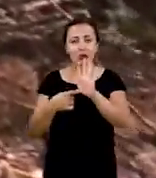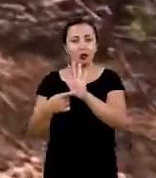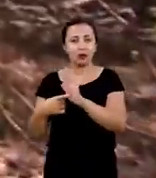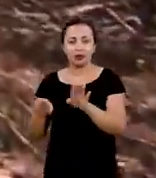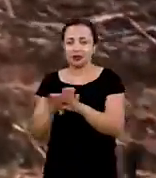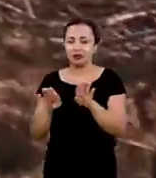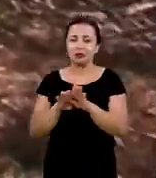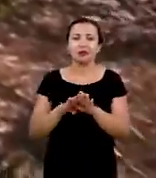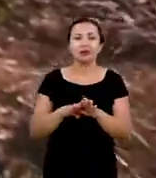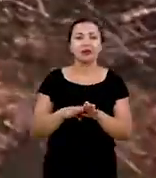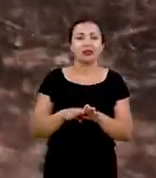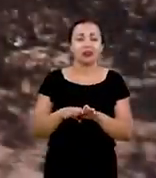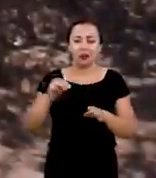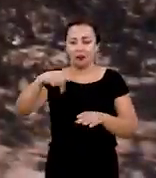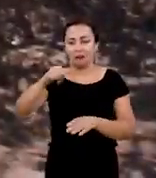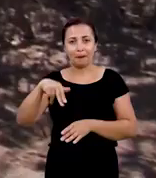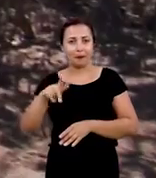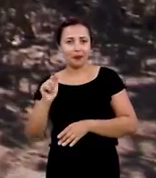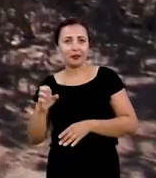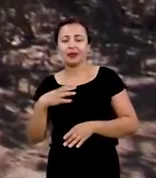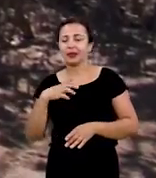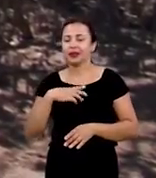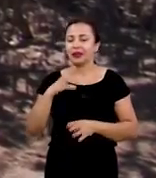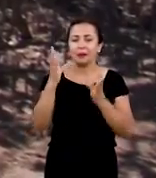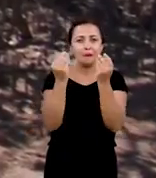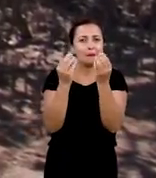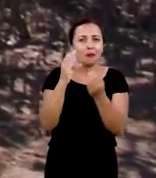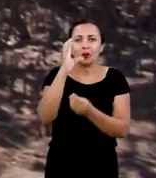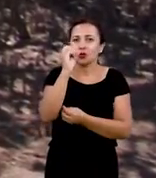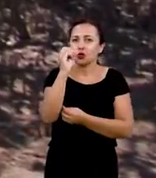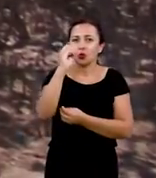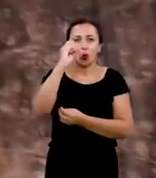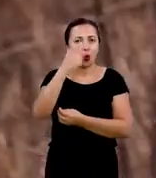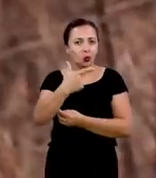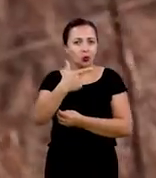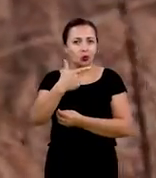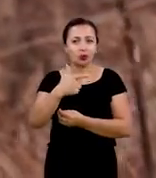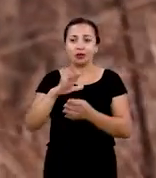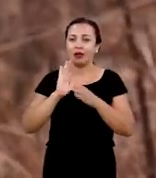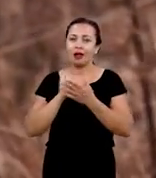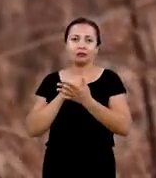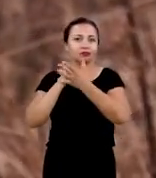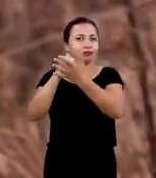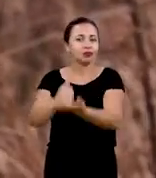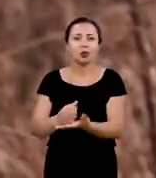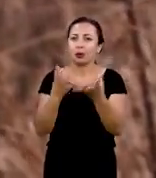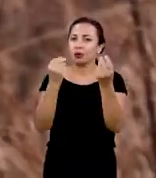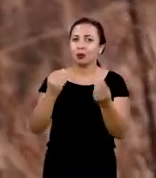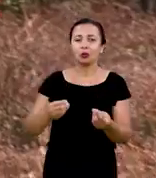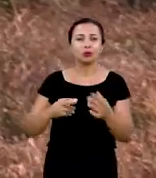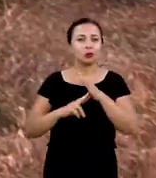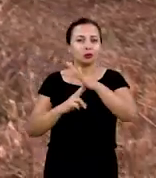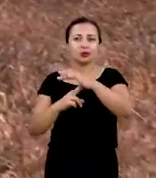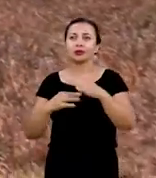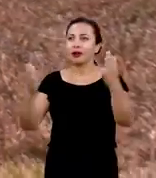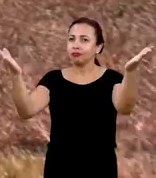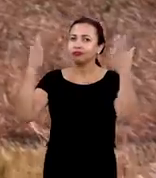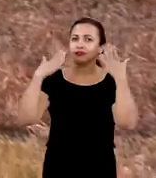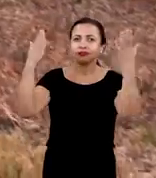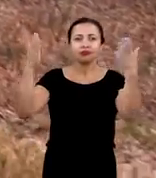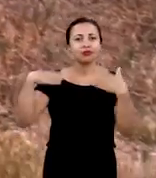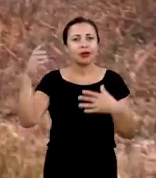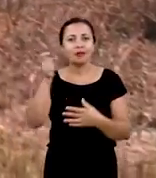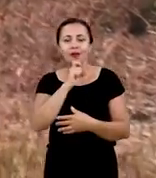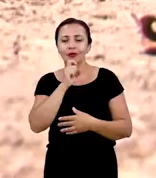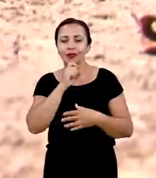mostram ainda que os manguezais, por reterem muito carbono do ambiente, são grandes aliados do enfrentamento aos problemas causados pelas